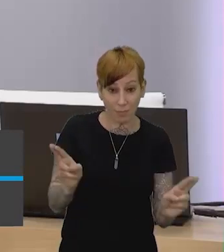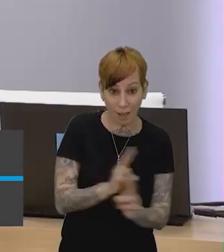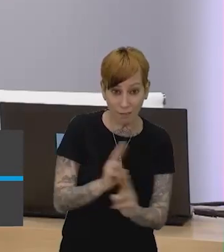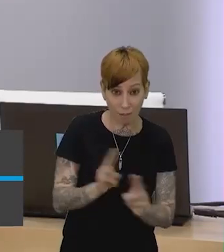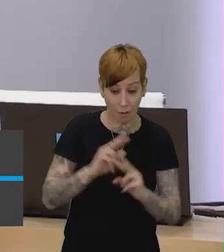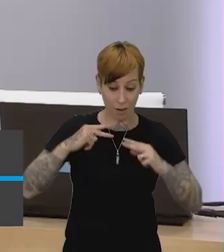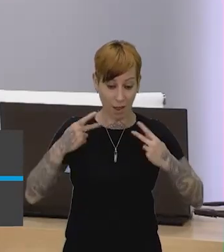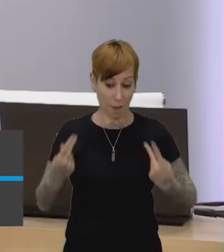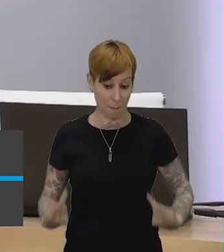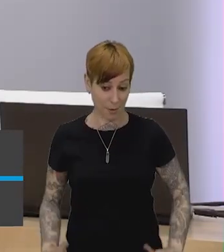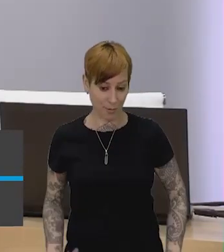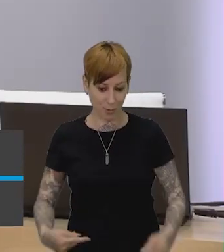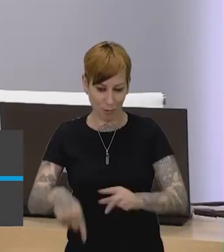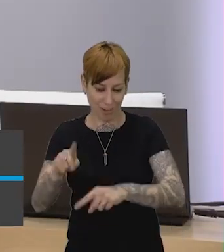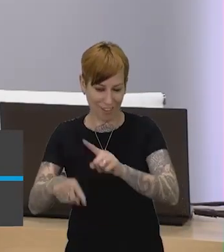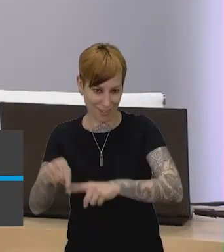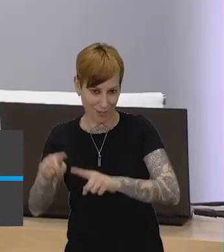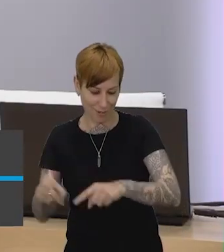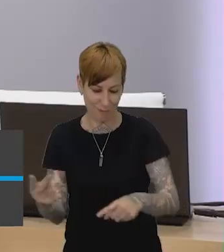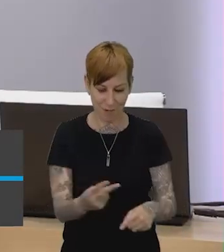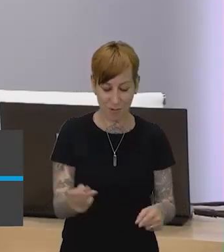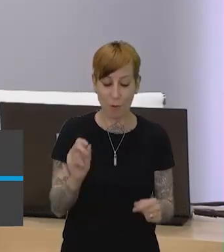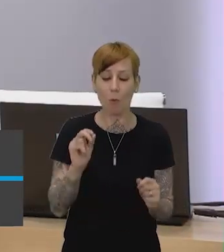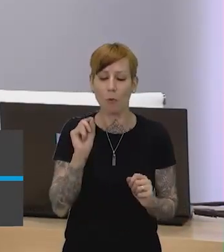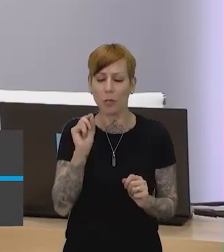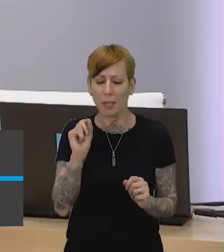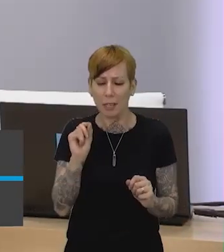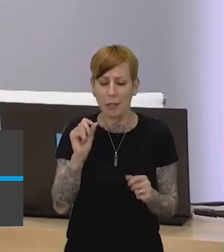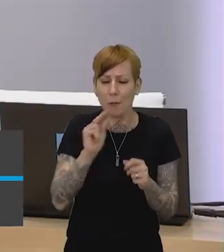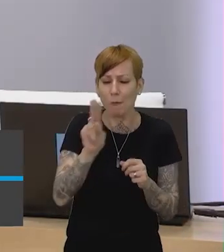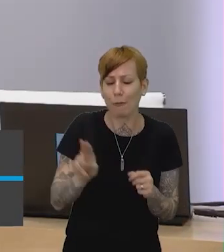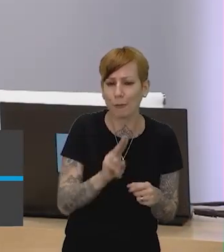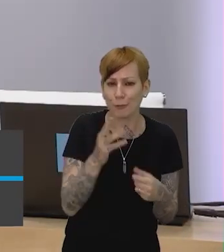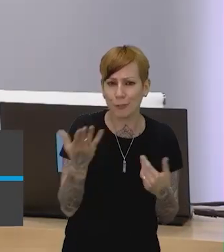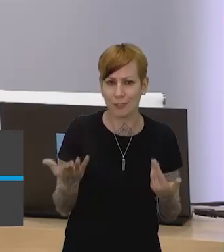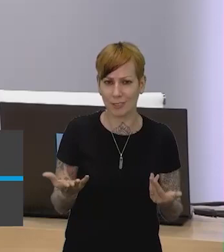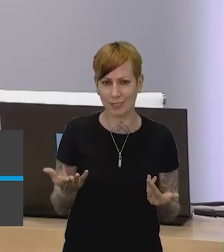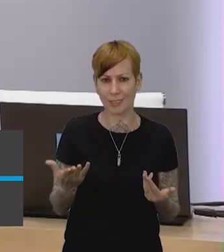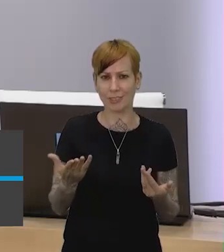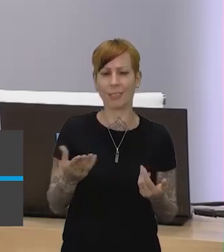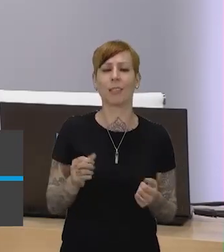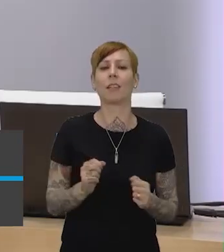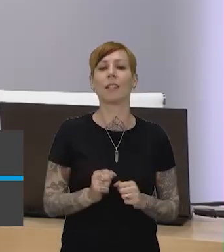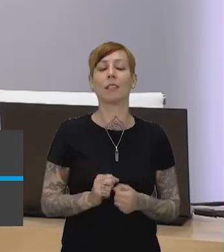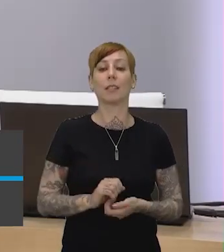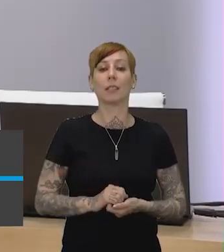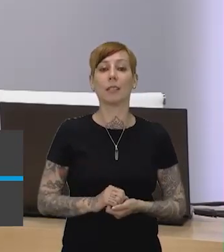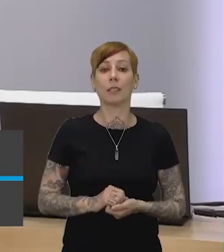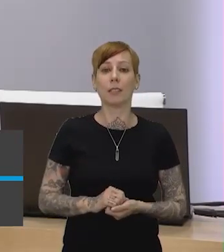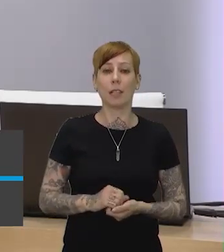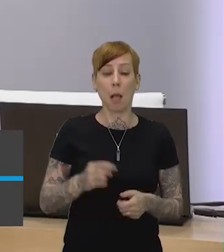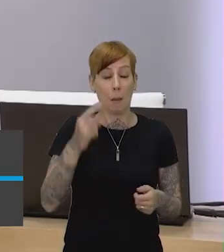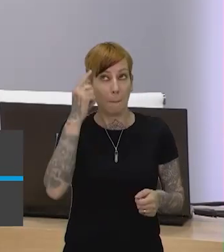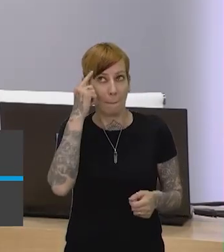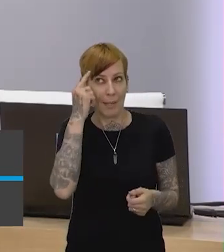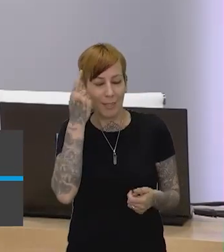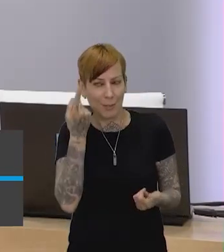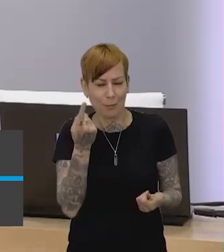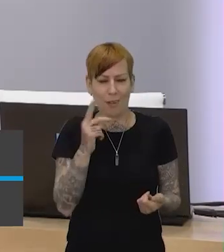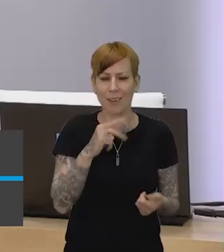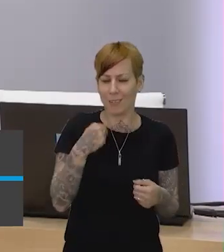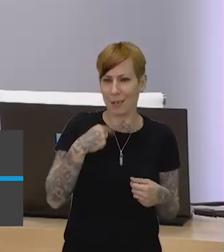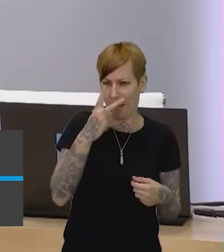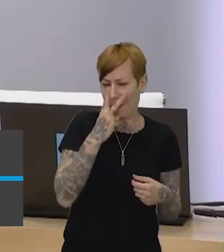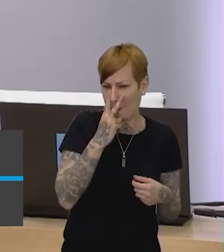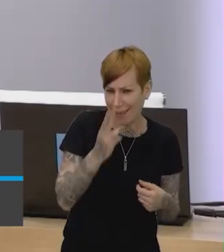né, o agente, e o objeto. Né? O que eu vou fazer com isso? Você tem toda aquela questão de que gente que manja de casa faz esse negócio.